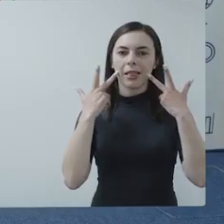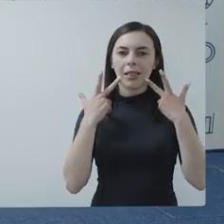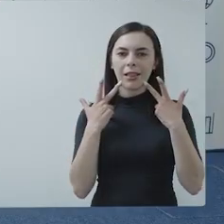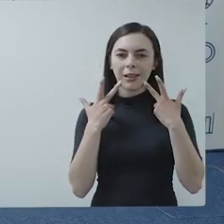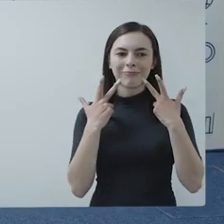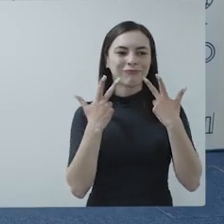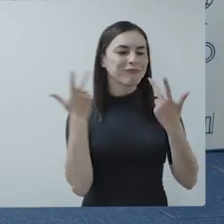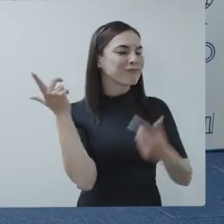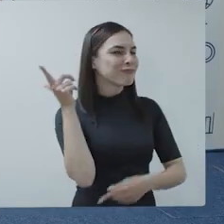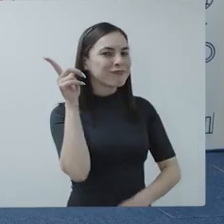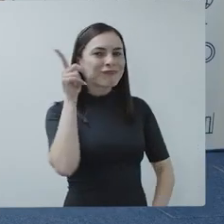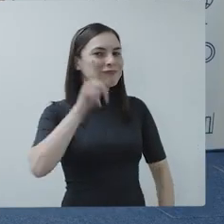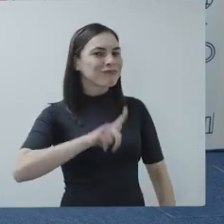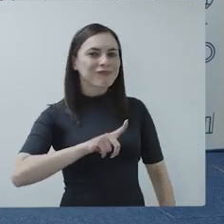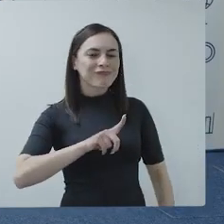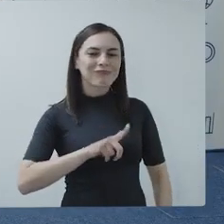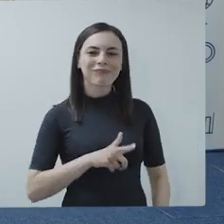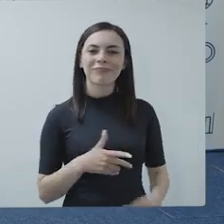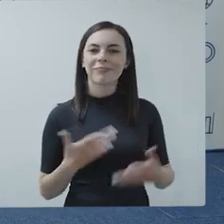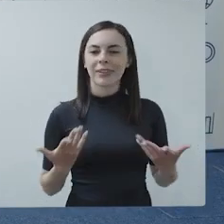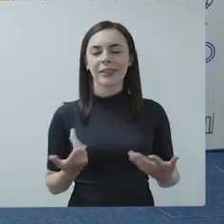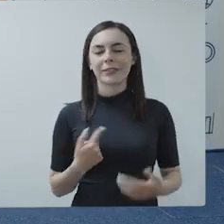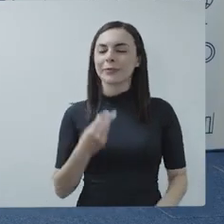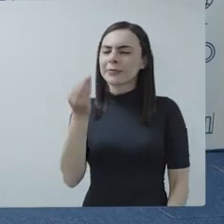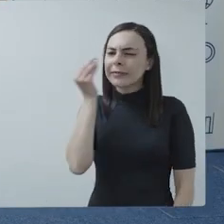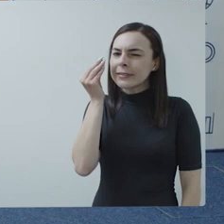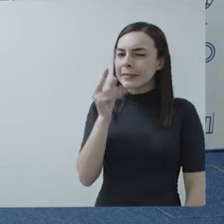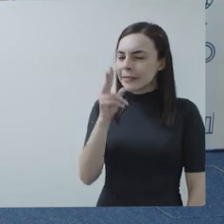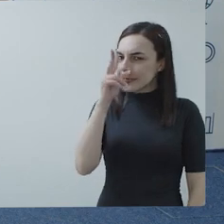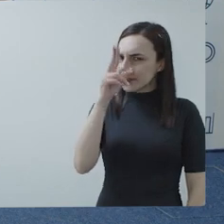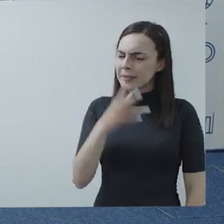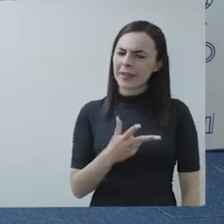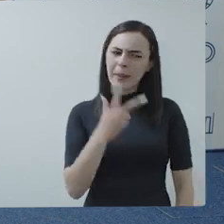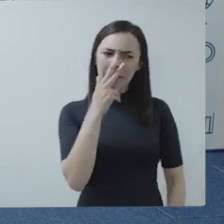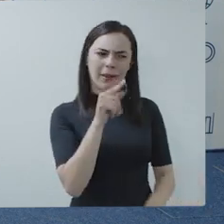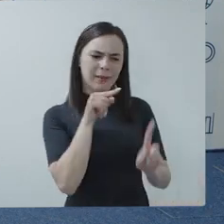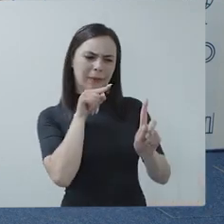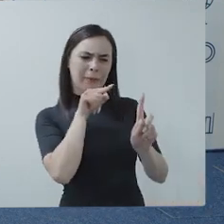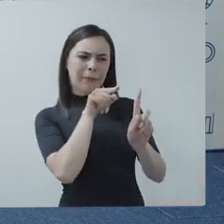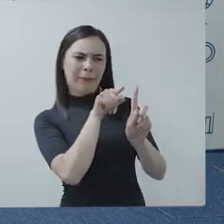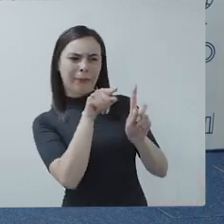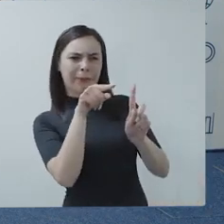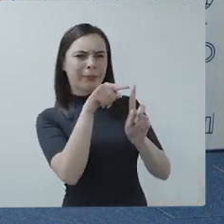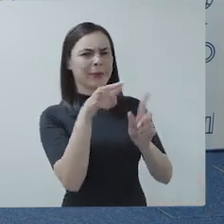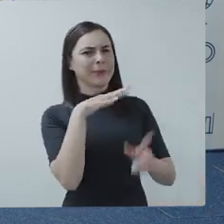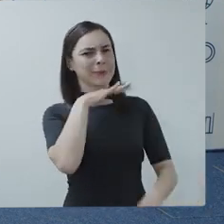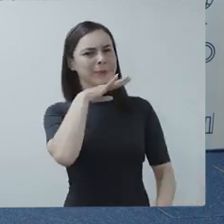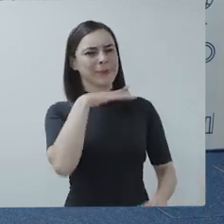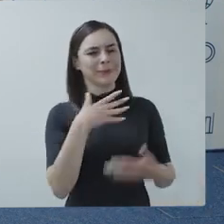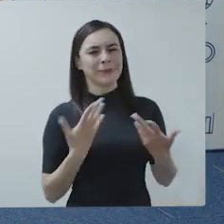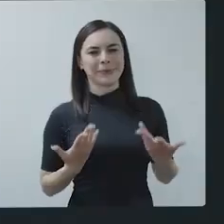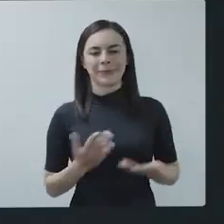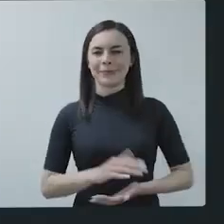Não conseguiu, professora. Ih, Vou professora, colocar mais força. você tá ruim de mira, Eu tô. hein? Então vamos lá. Olha